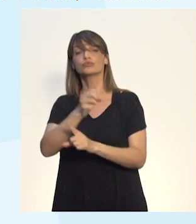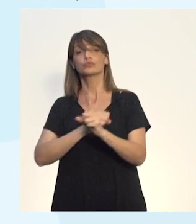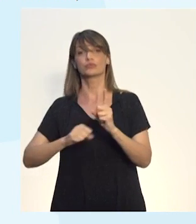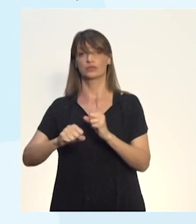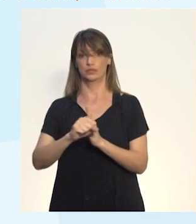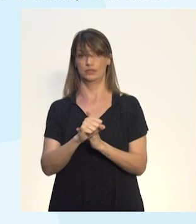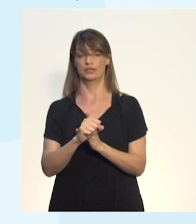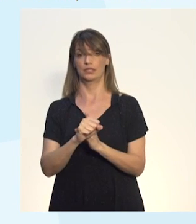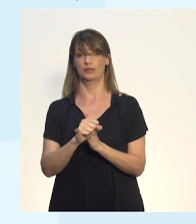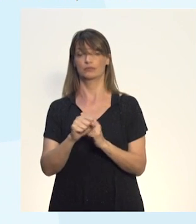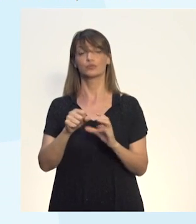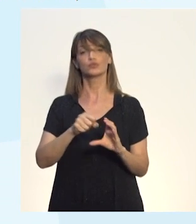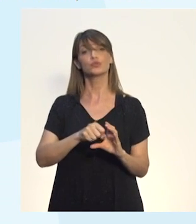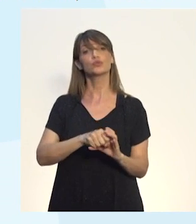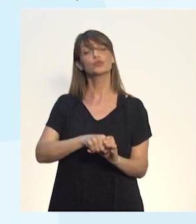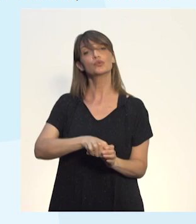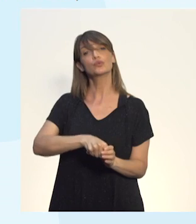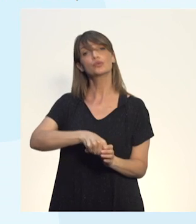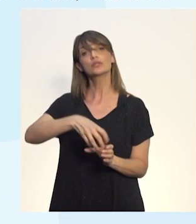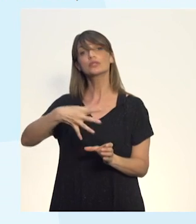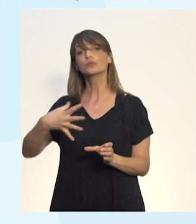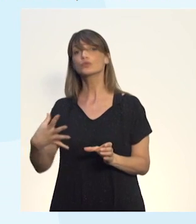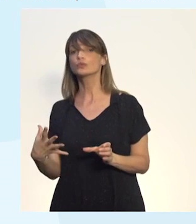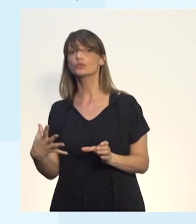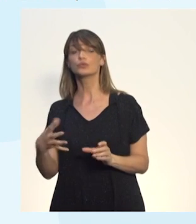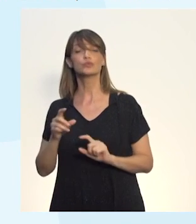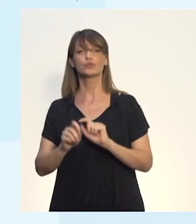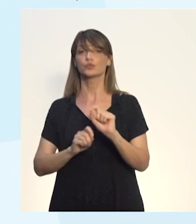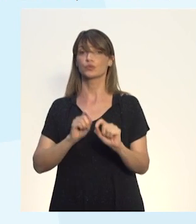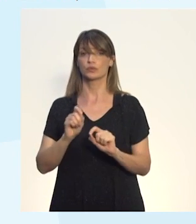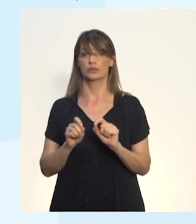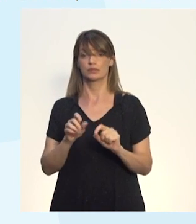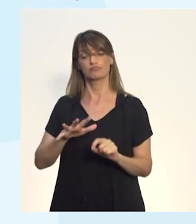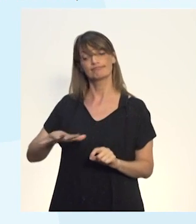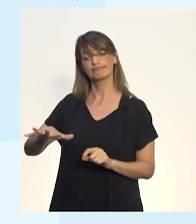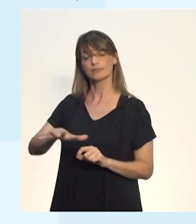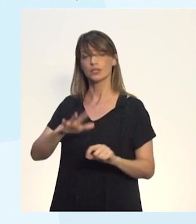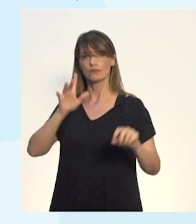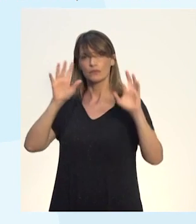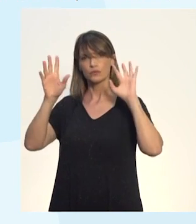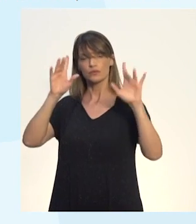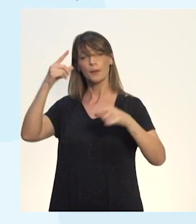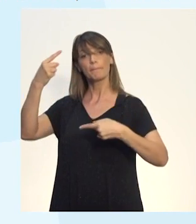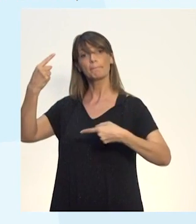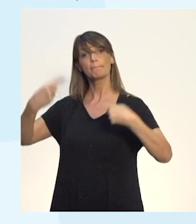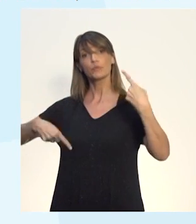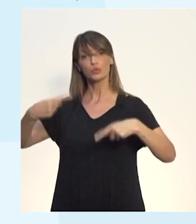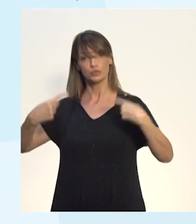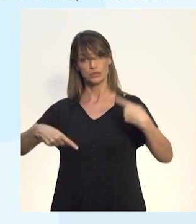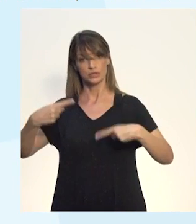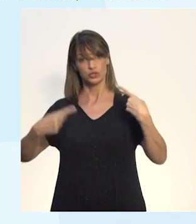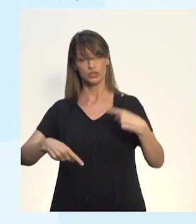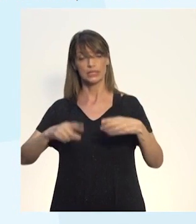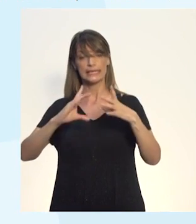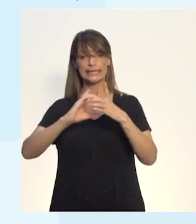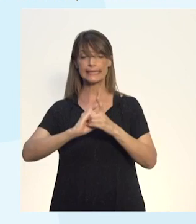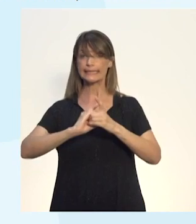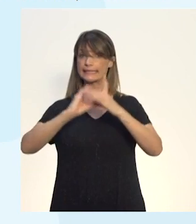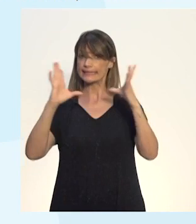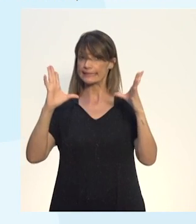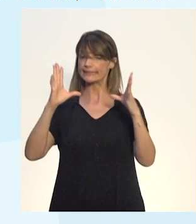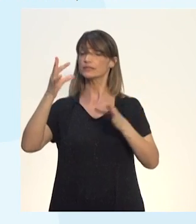O conteúdo se inscreve dentro do campo de filosofia política, democracia e